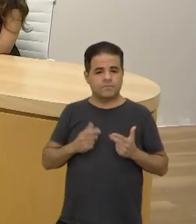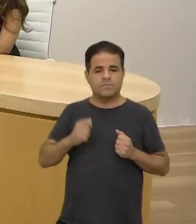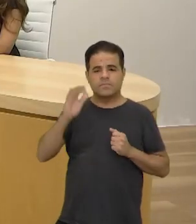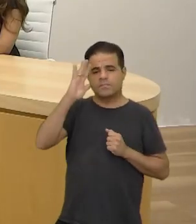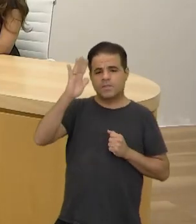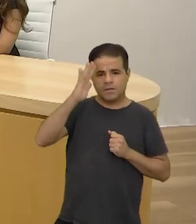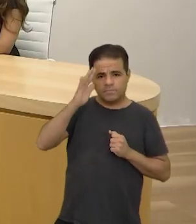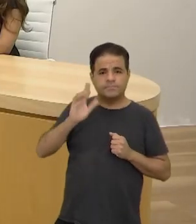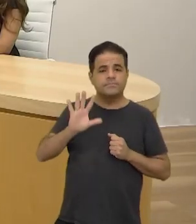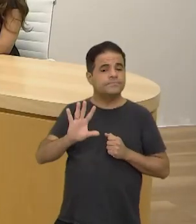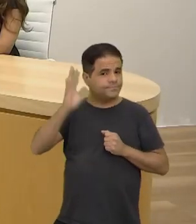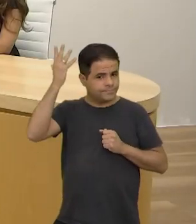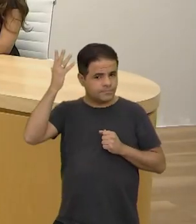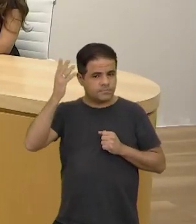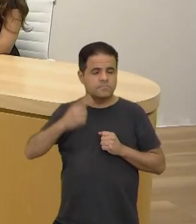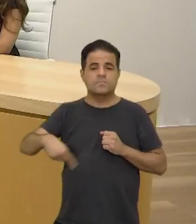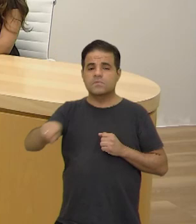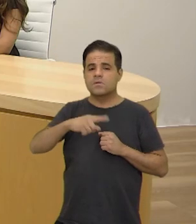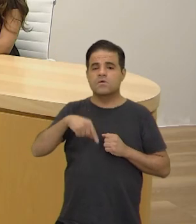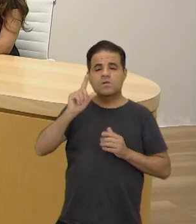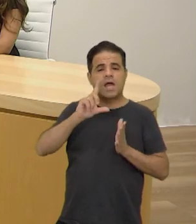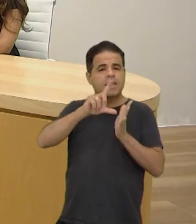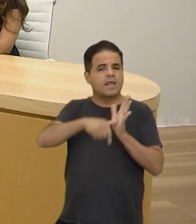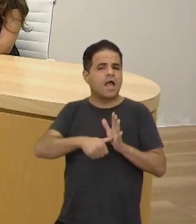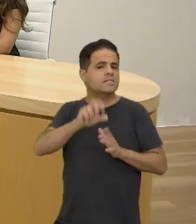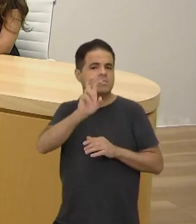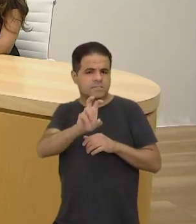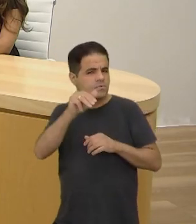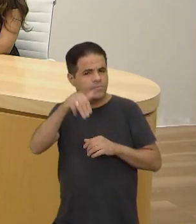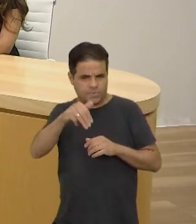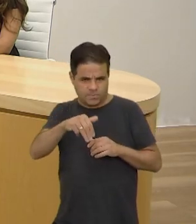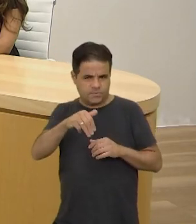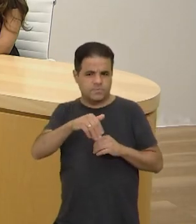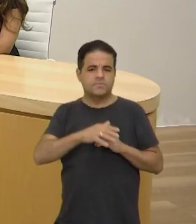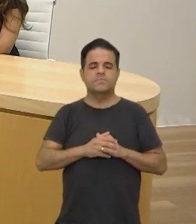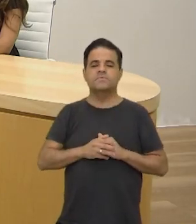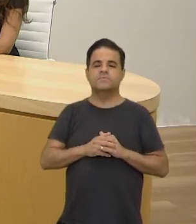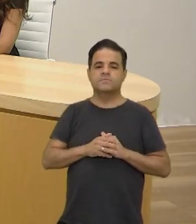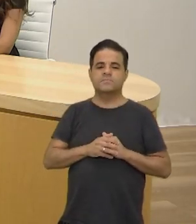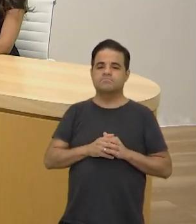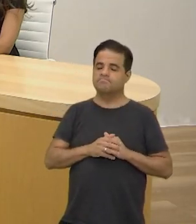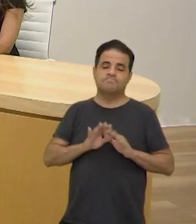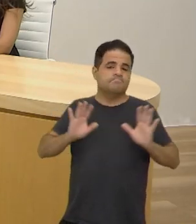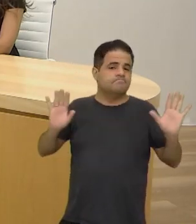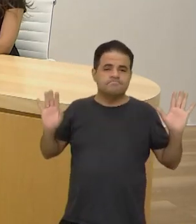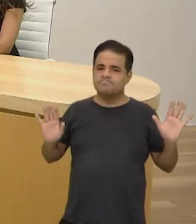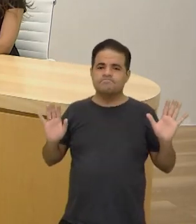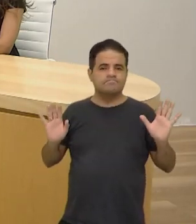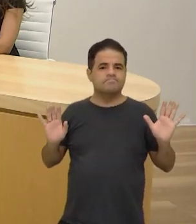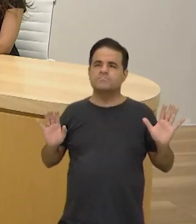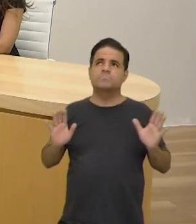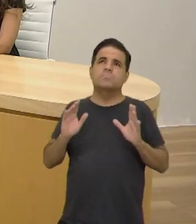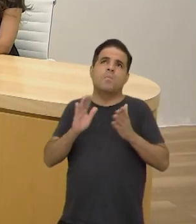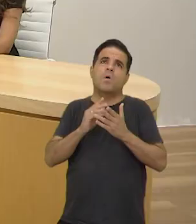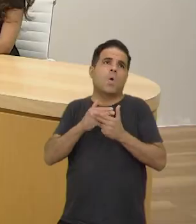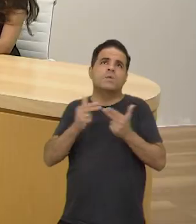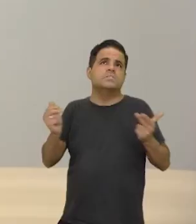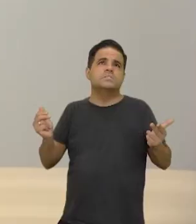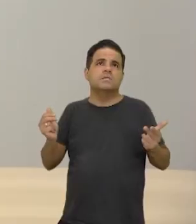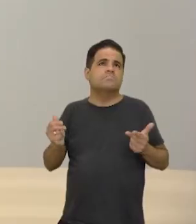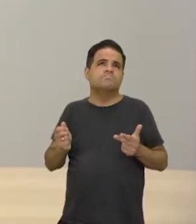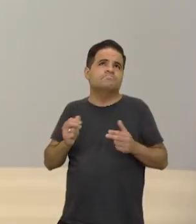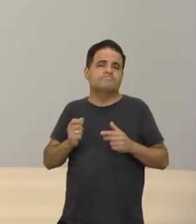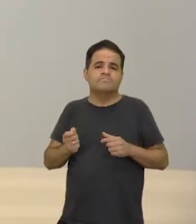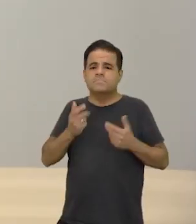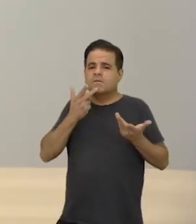Imagina o que acontece quando a gente se atrasa 5 minutos. Nada de absurdo, né? Nada de Às absurdo. vezes